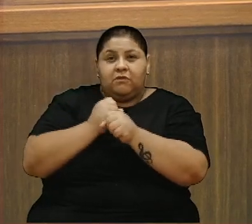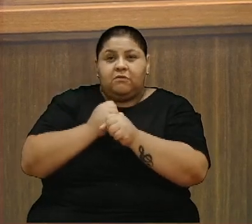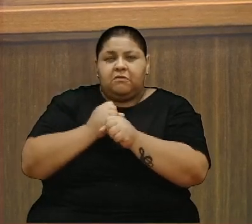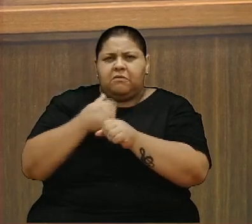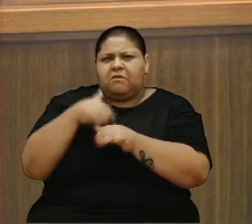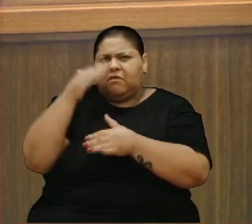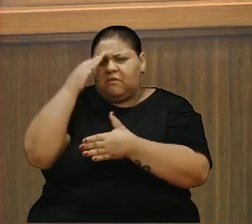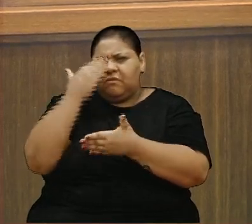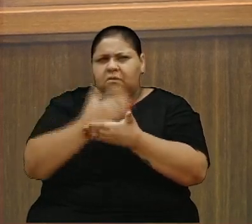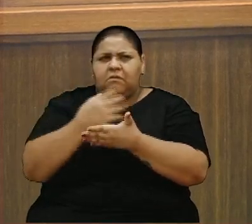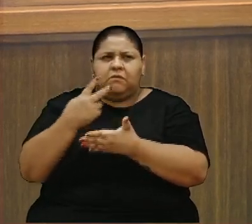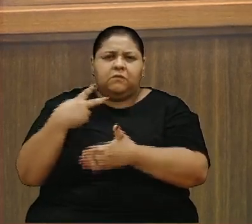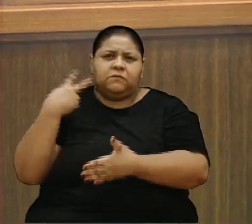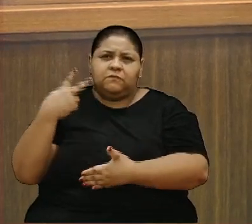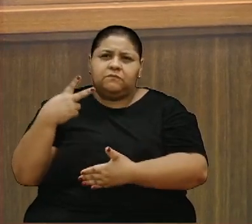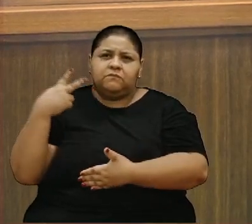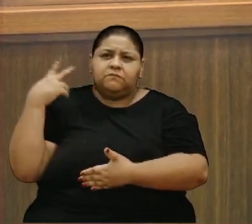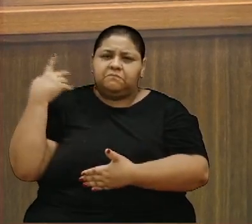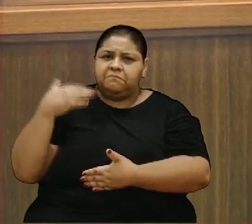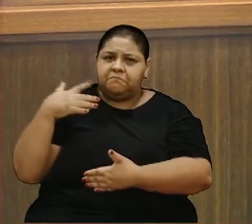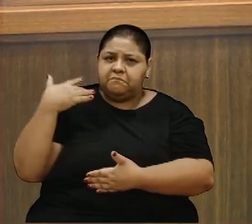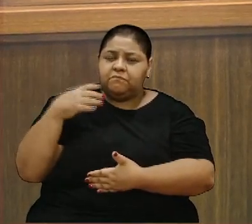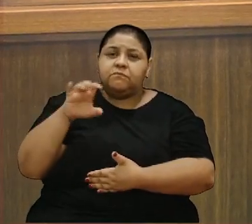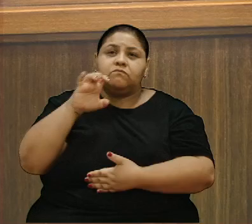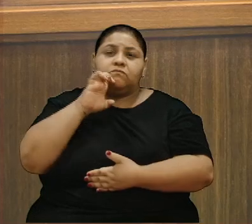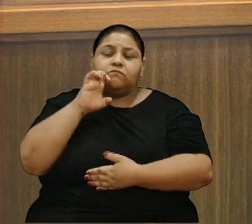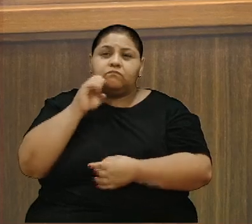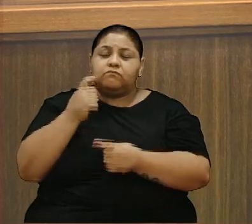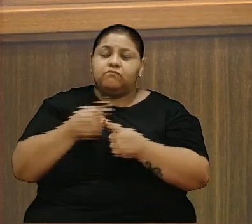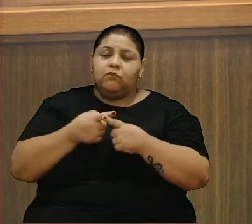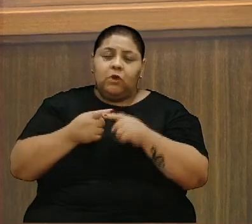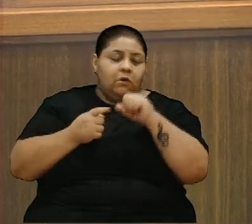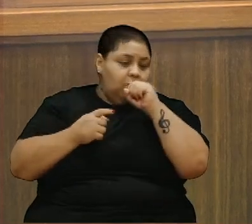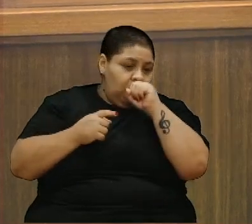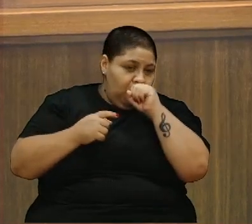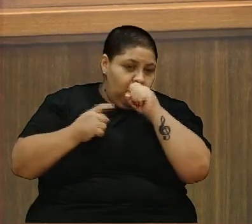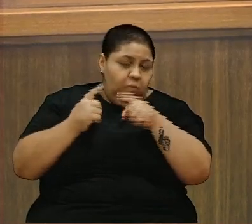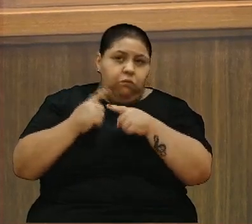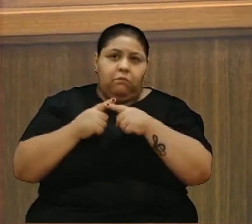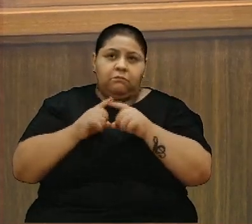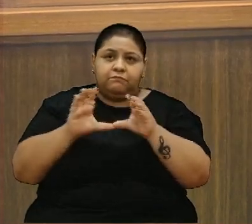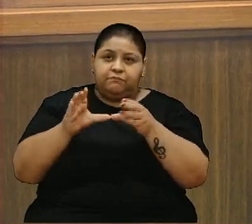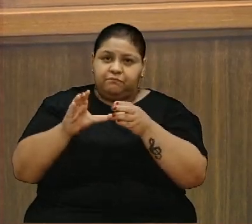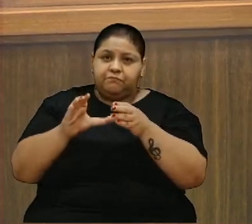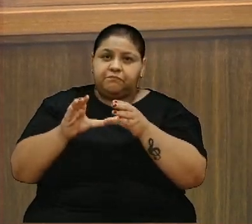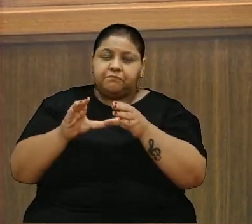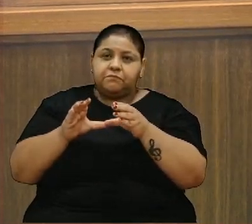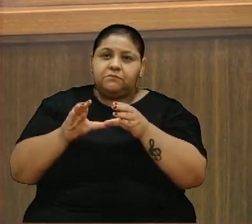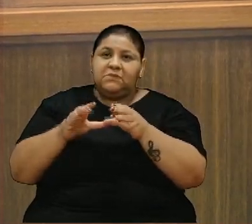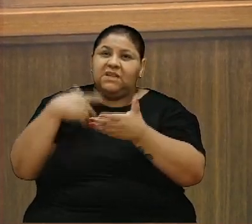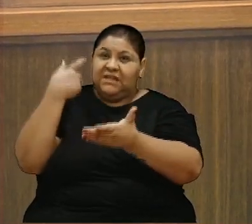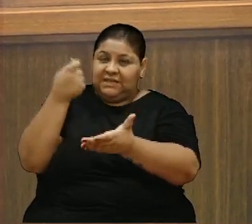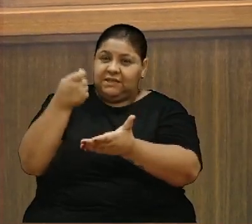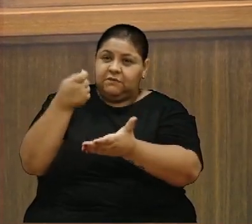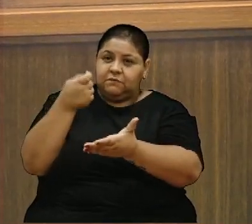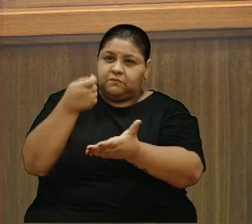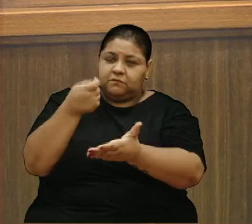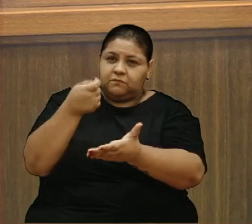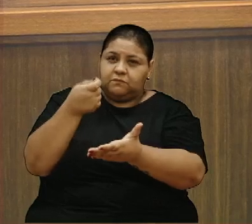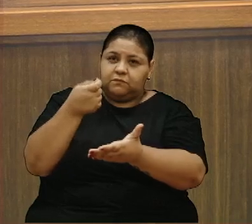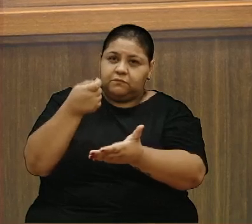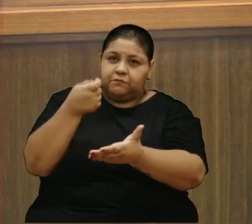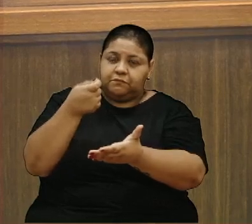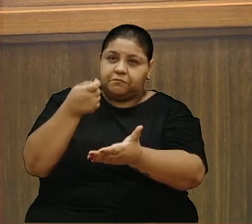acredito, a vereadora Andressa, a vereadora Estela também esteve na frente desses últimos anos desse último ano na questão